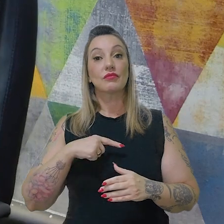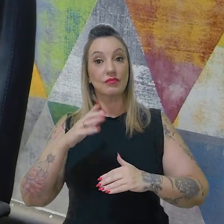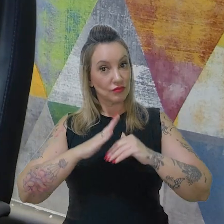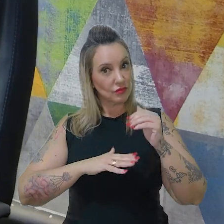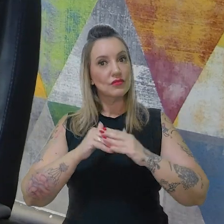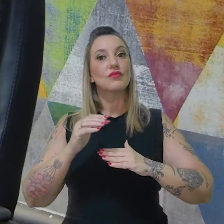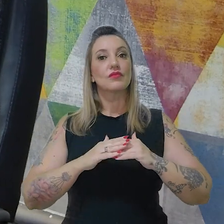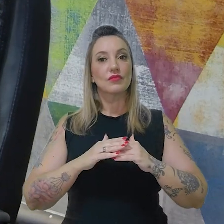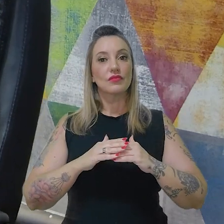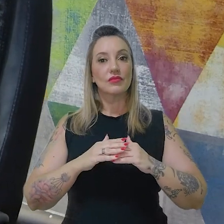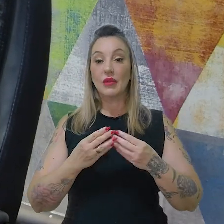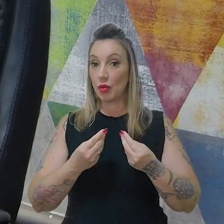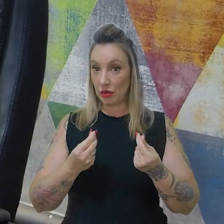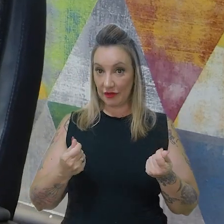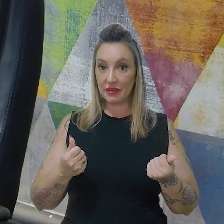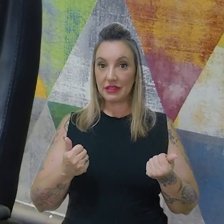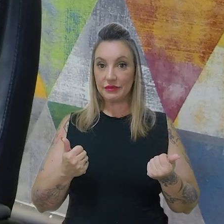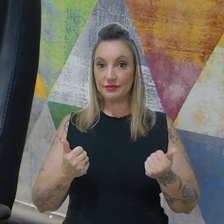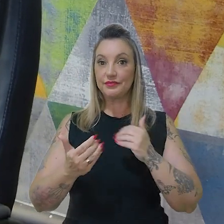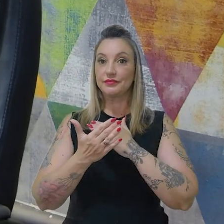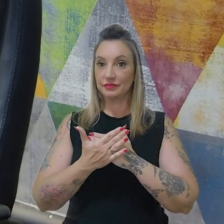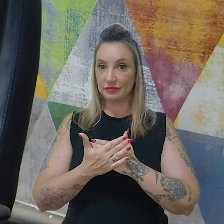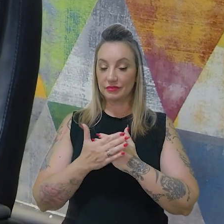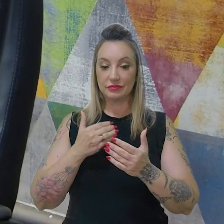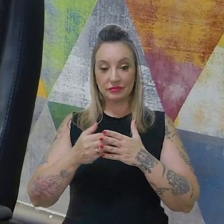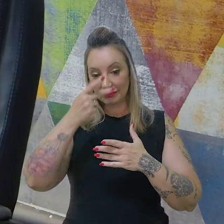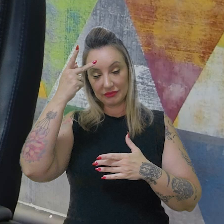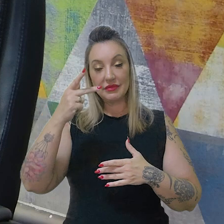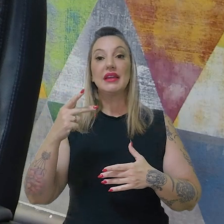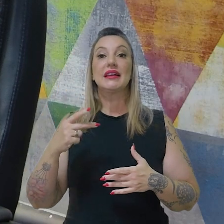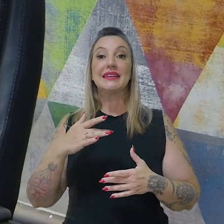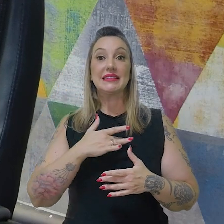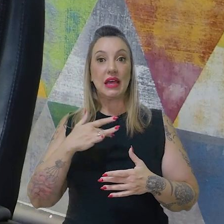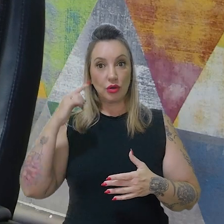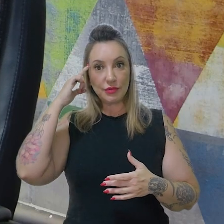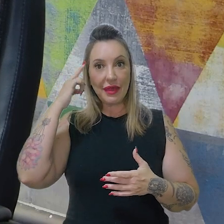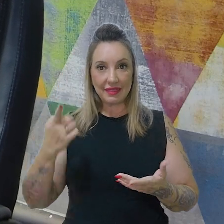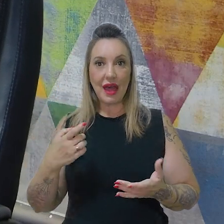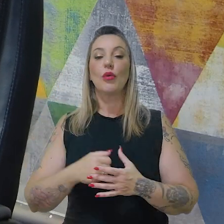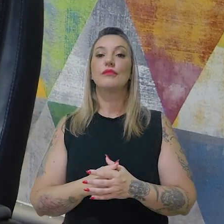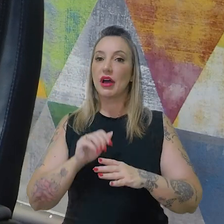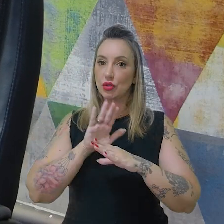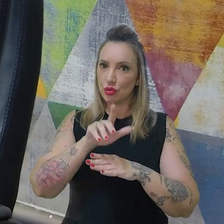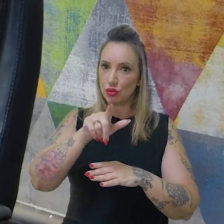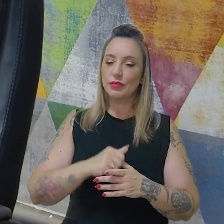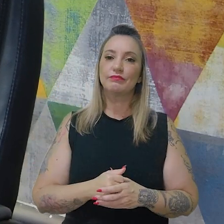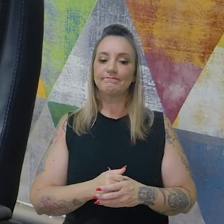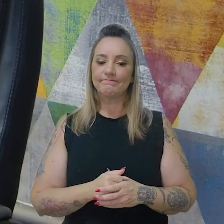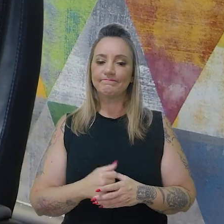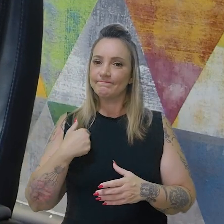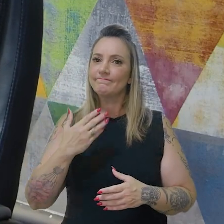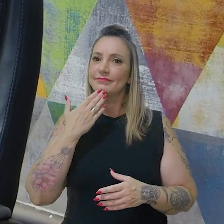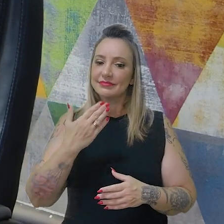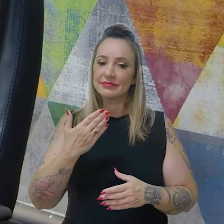profissionais qualificados para ajudar qualquer pessoa em Saúde Mental né então isso te ajudou e eu sou muito a